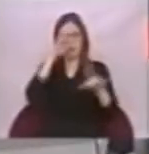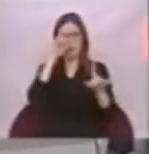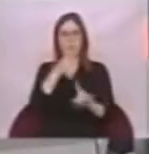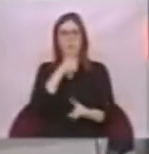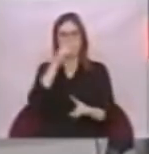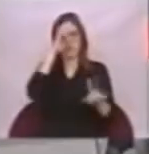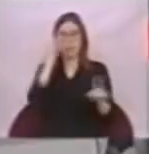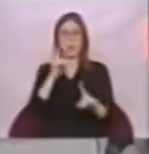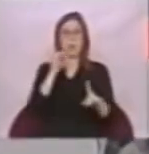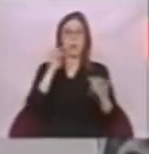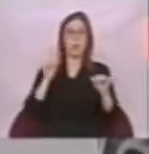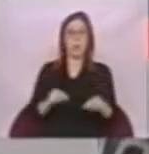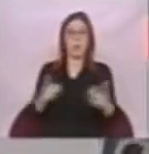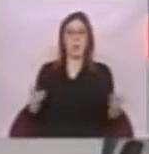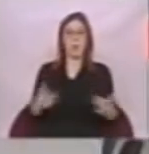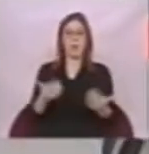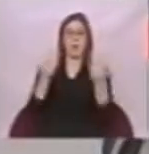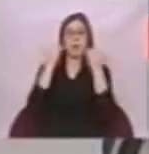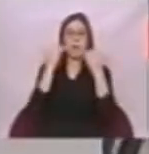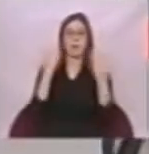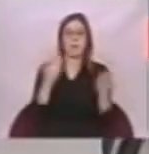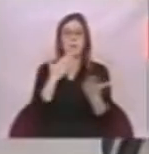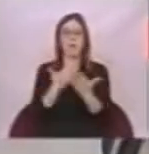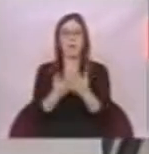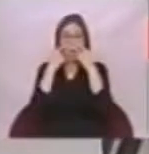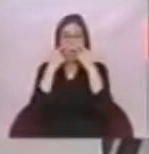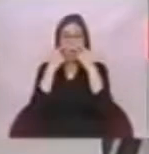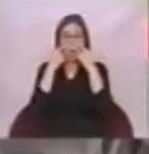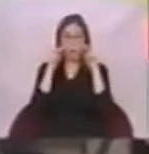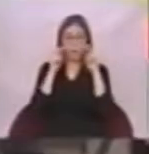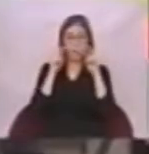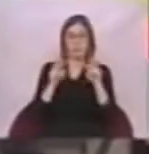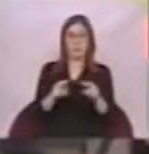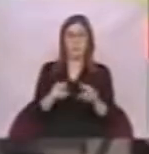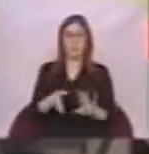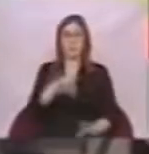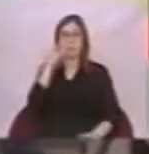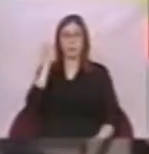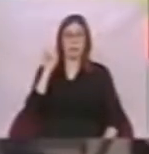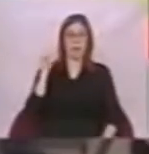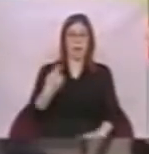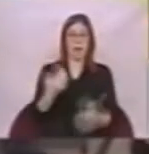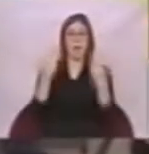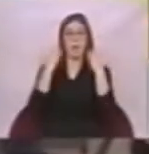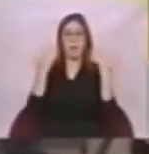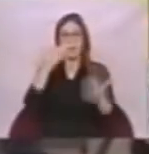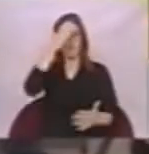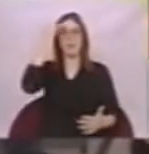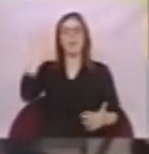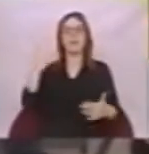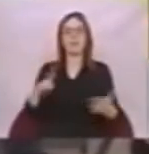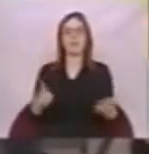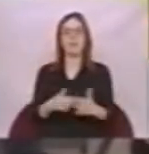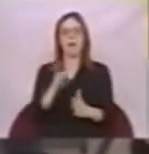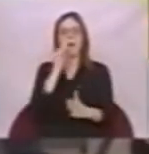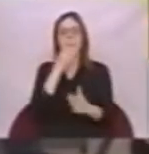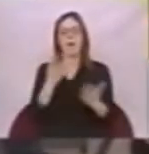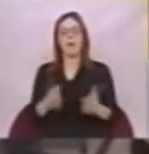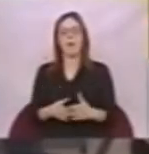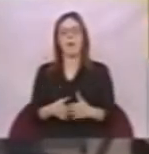professor. Nos dias de hoje, onde a informação lhes passa pelos olhos a uma velocidade da luz, é muito difícil termos o